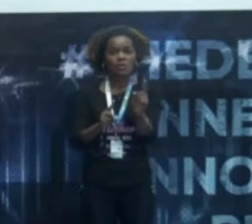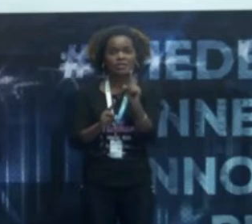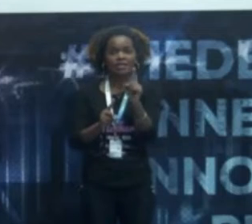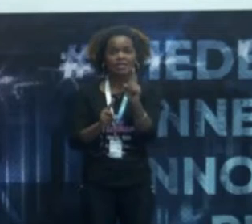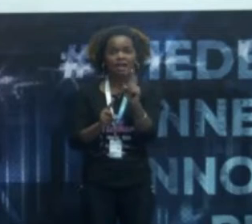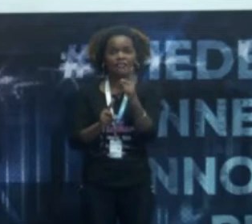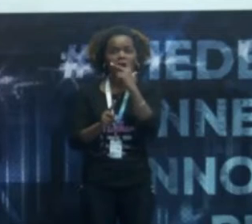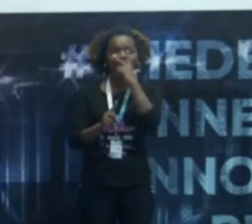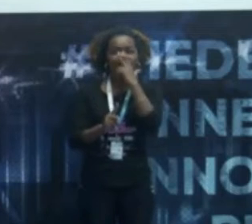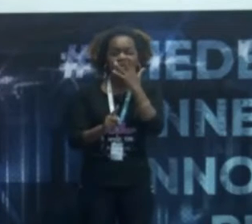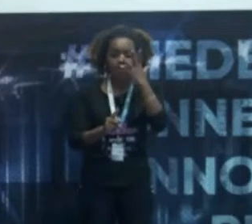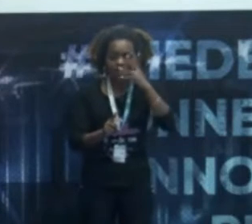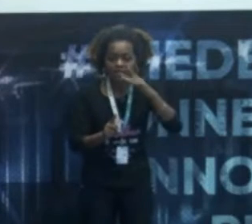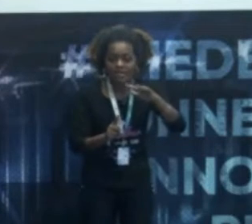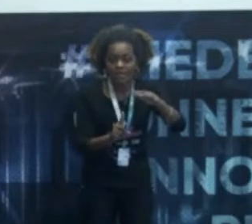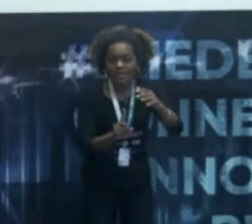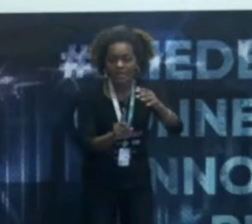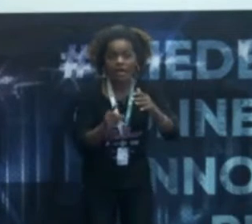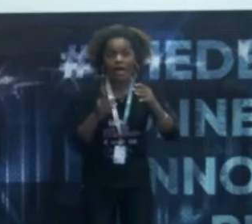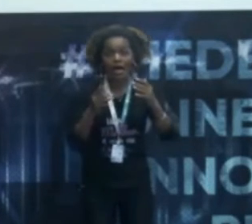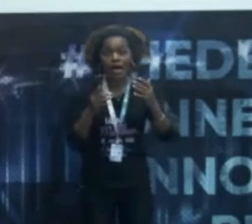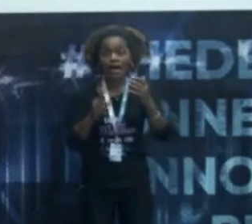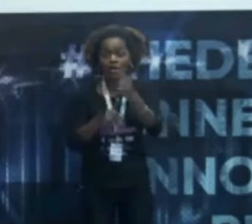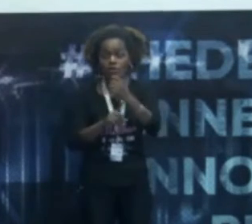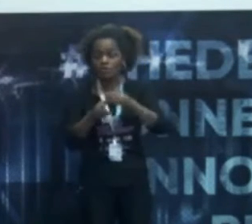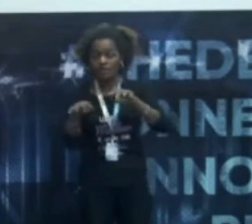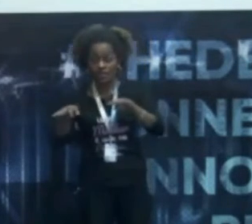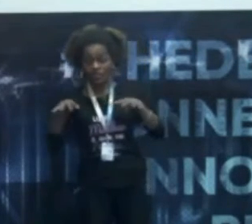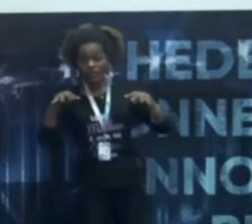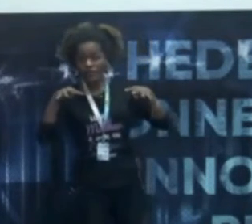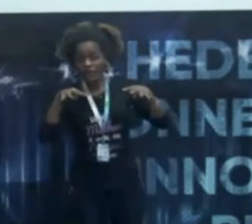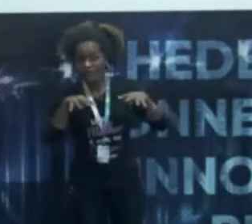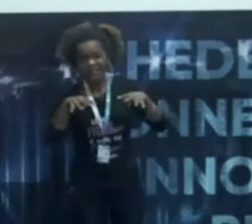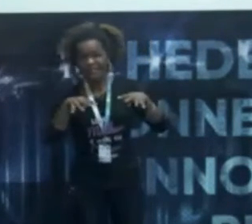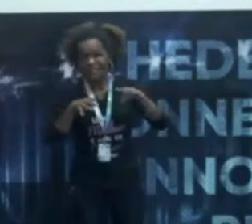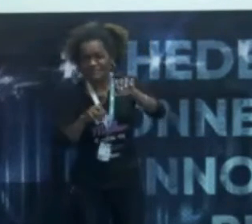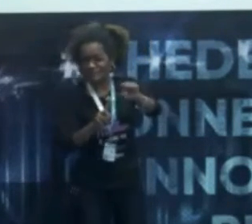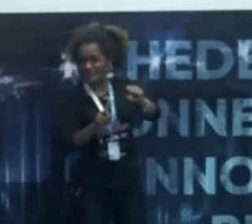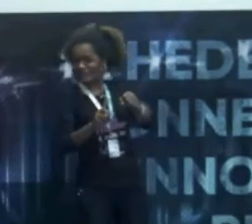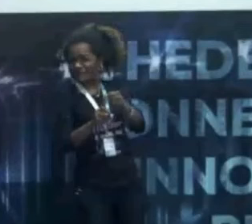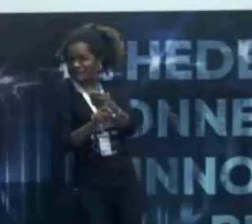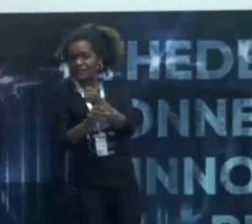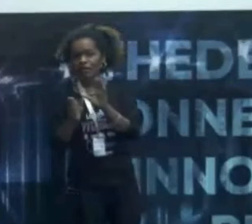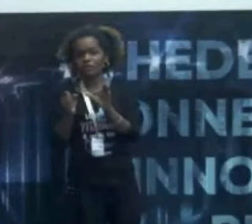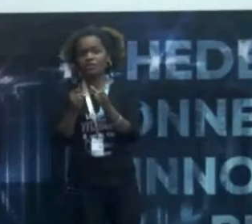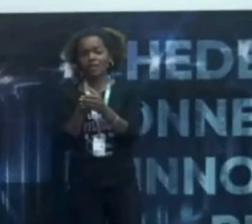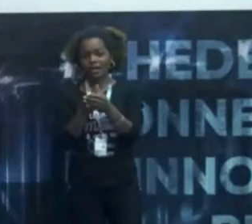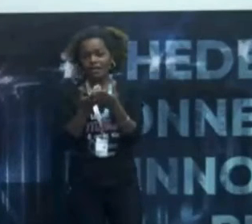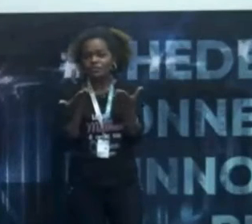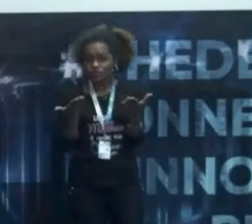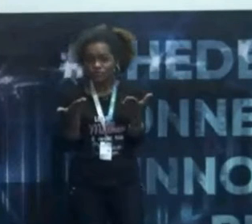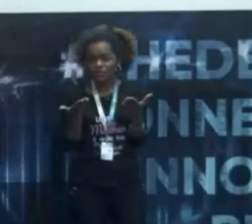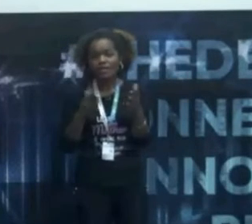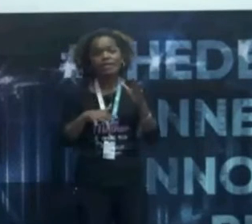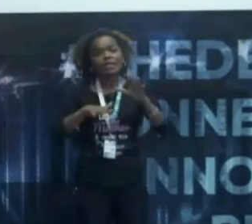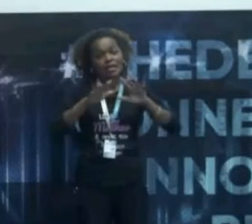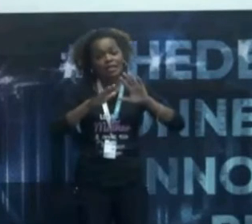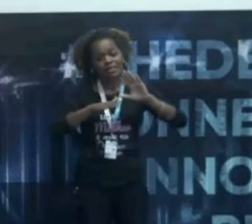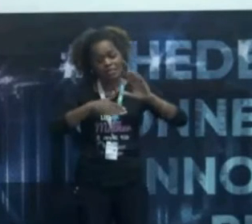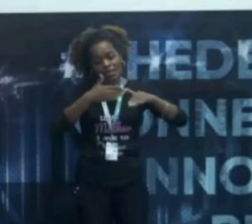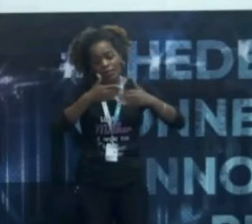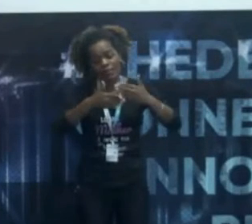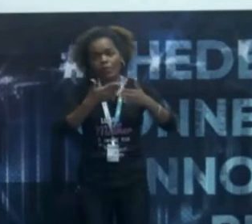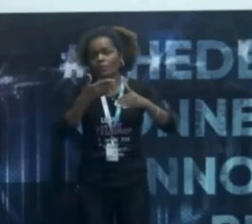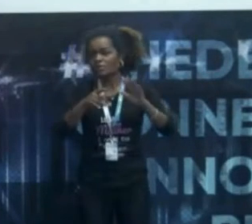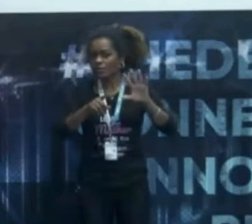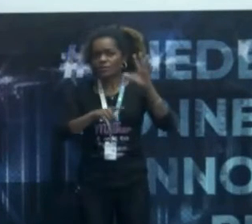crianças da sociedade. Então, isso foi uma coisa que foi superado com o tempo, né? e aí a gente veio depois, então,